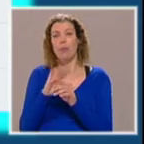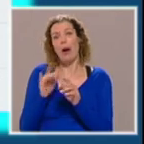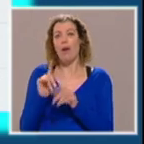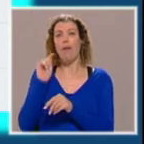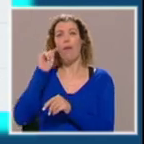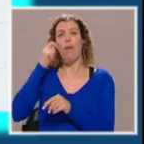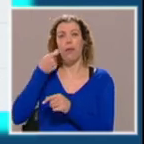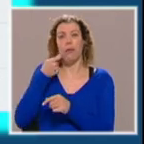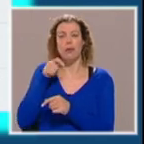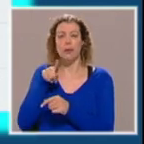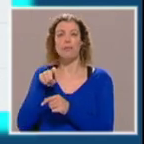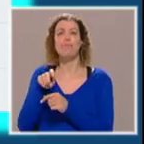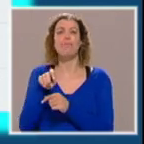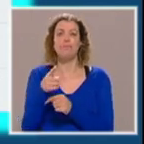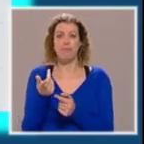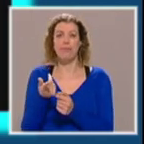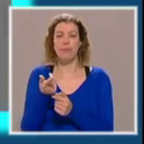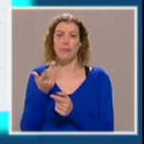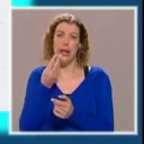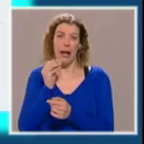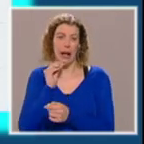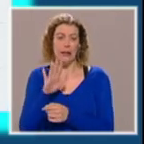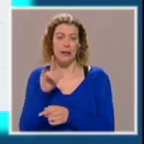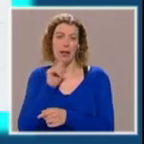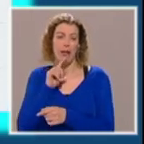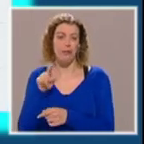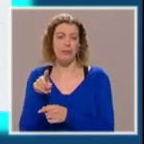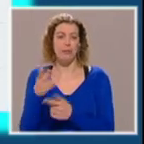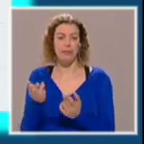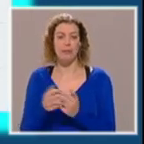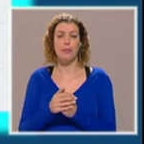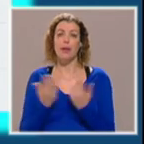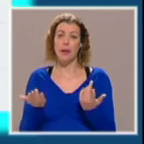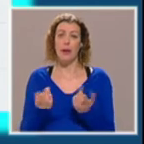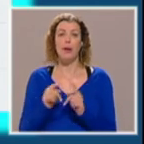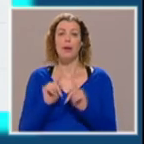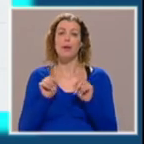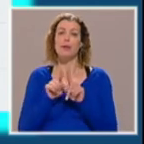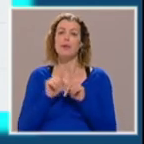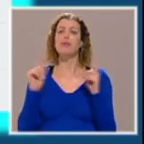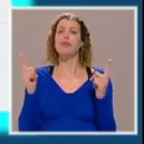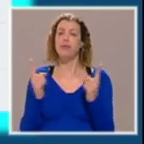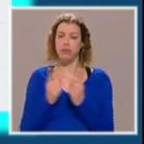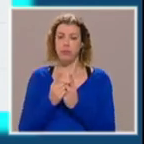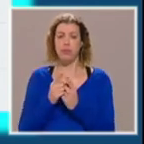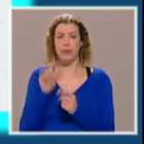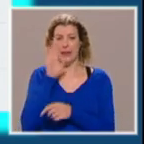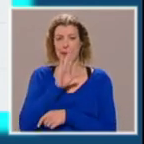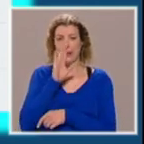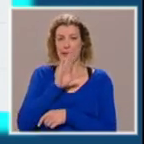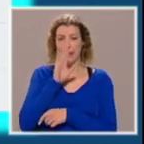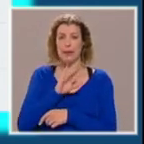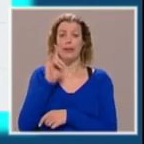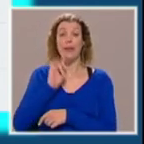a sobrevivência dos espermatozoides. Então, focando e fazendo um resumo, ao nível dos órgãos do